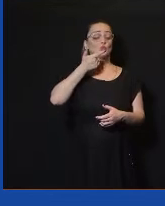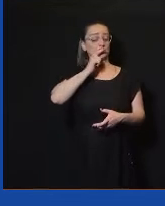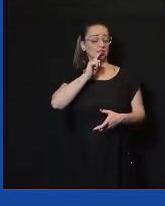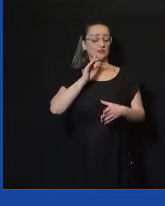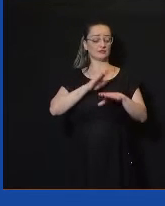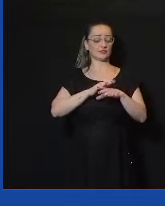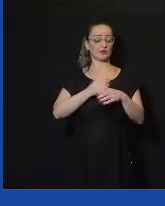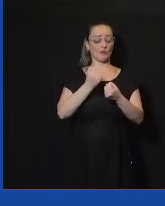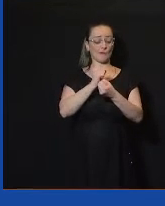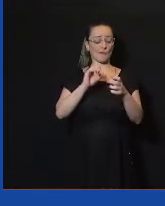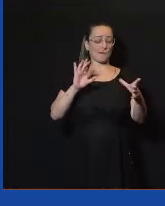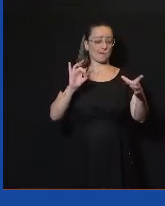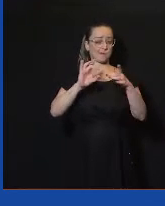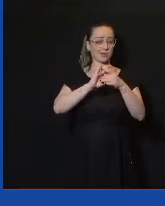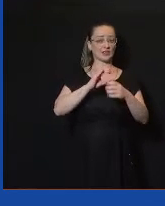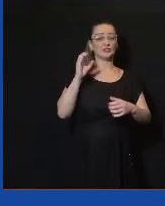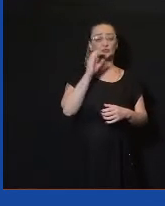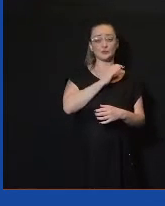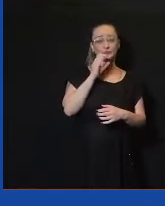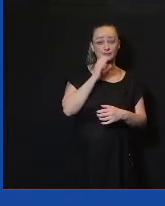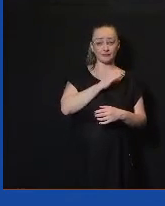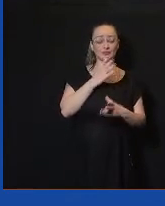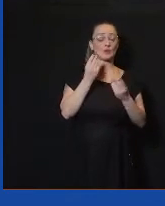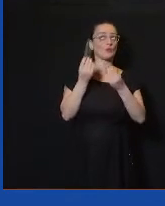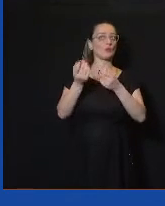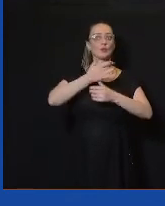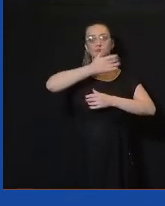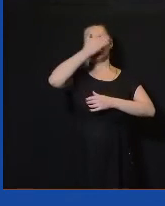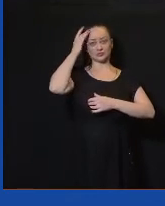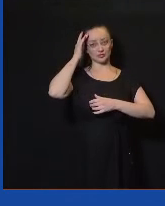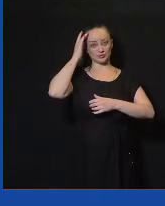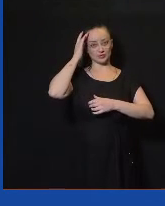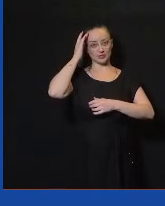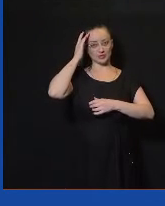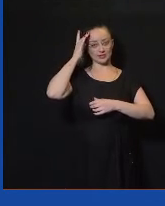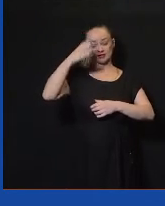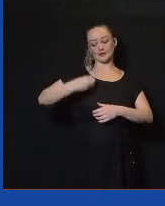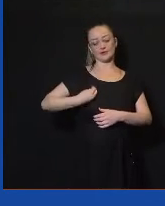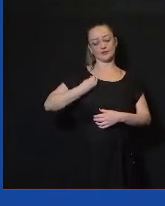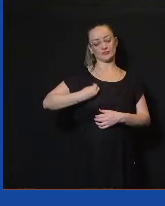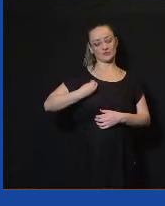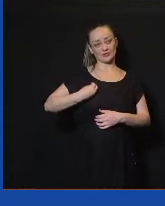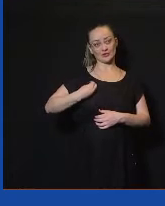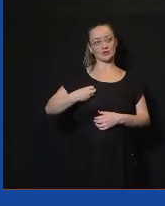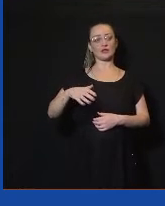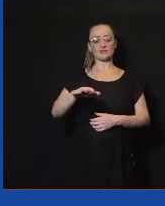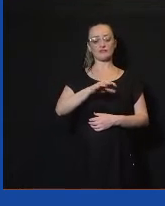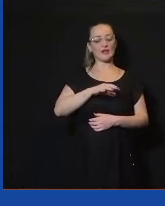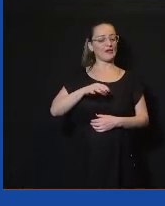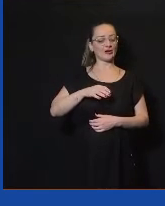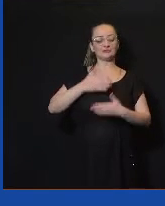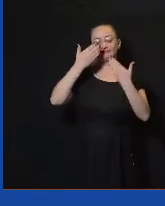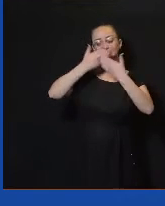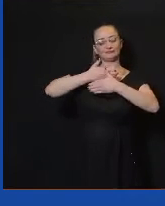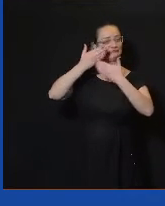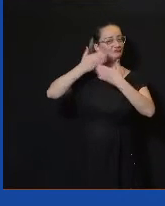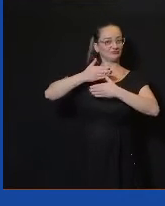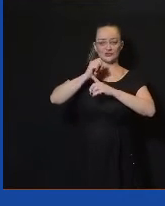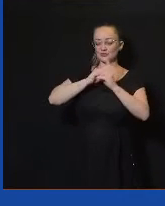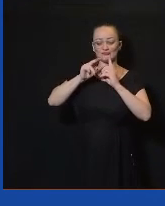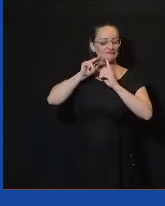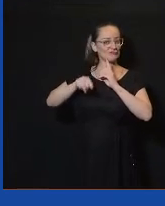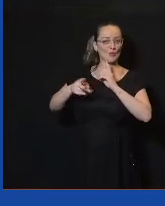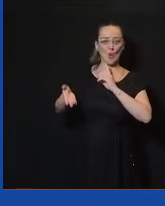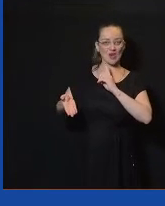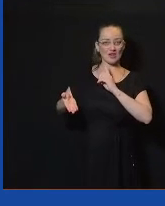de emergência, né, cara, para milhões de pessoas que estão habitando os territórios invisíveis. E para nós foi uma